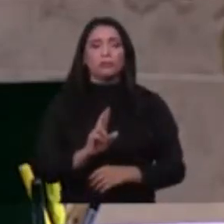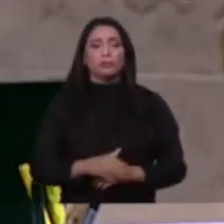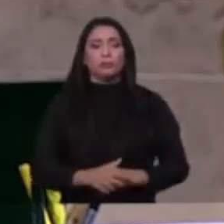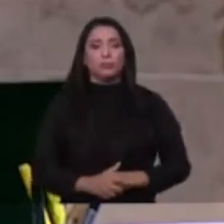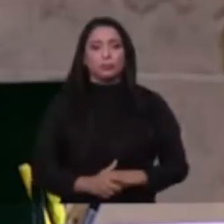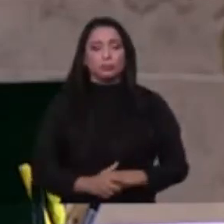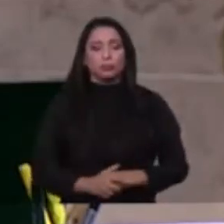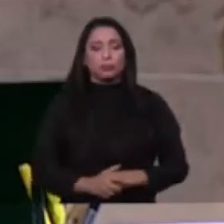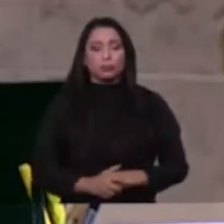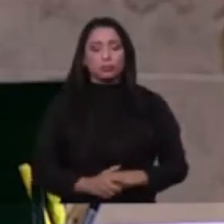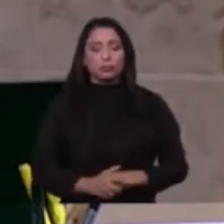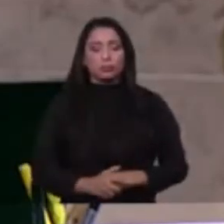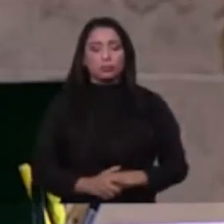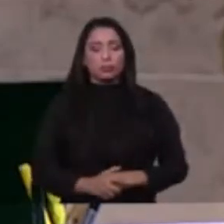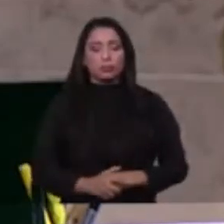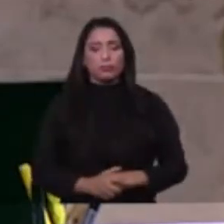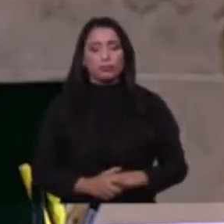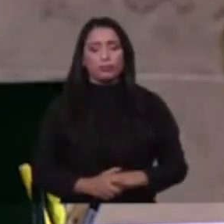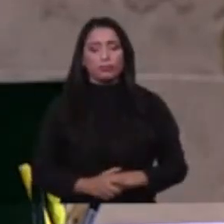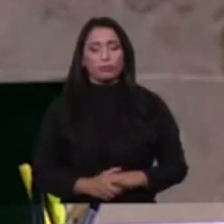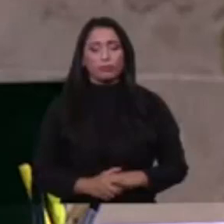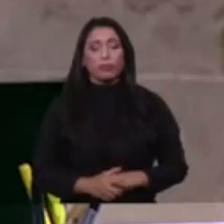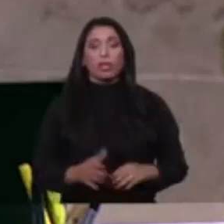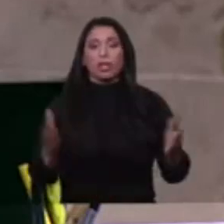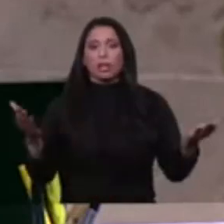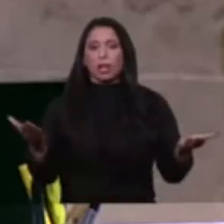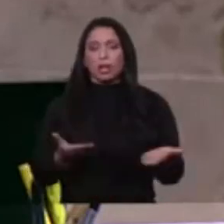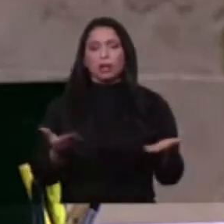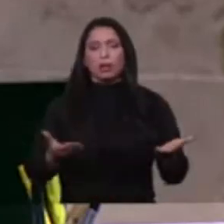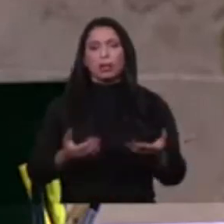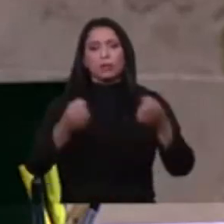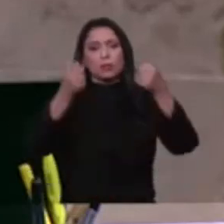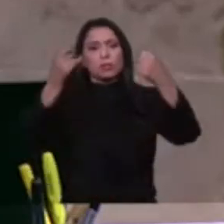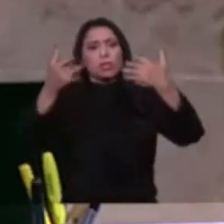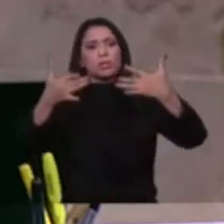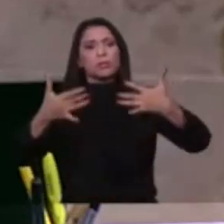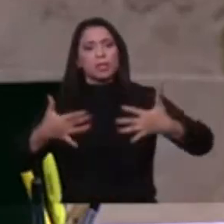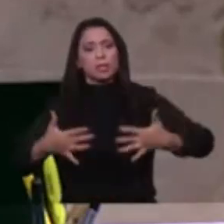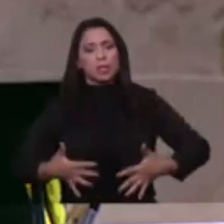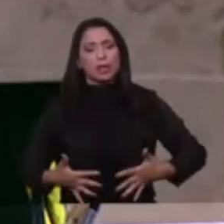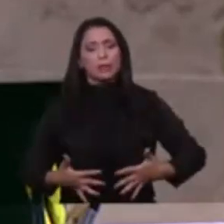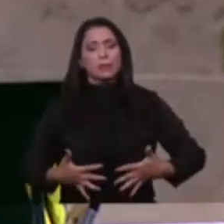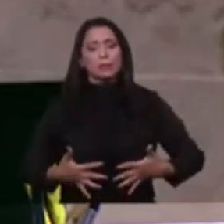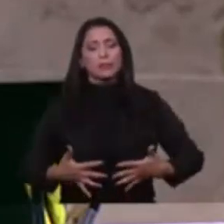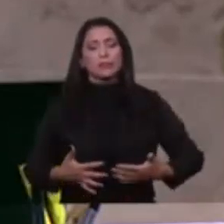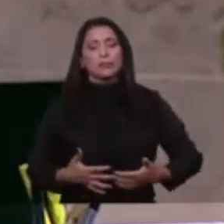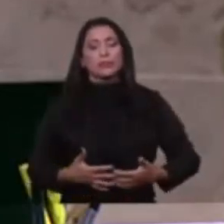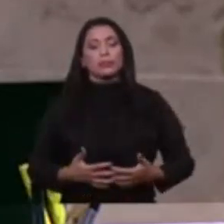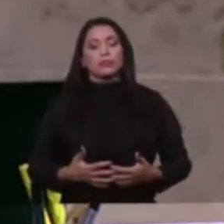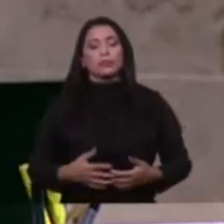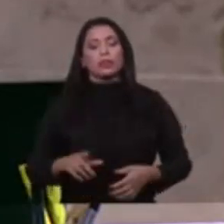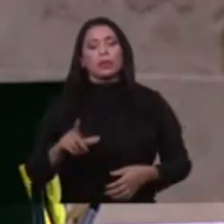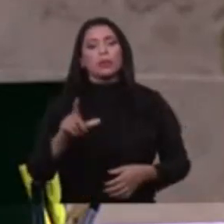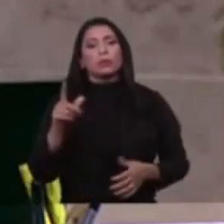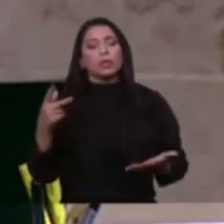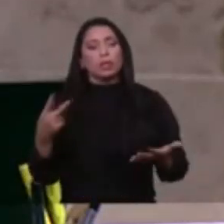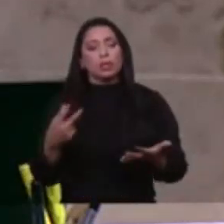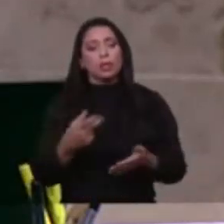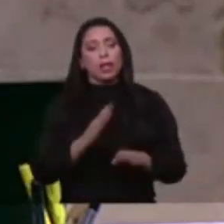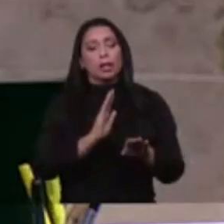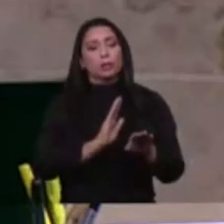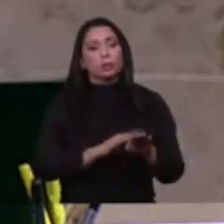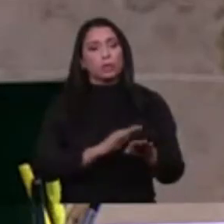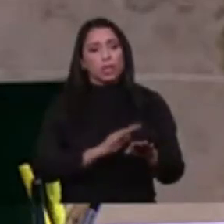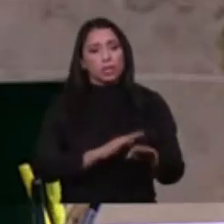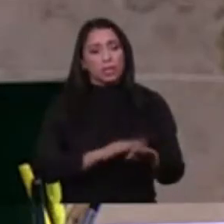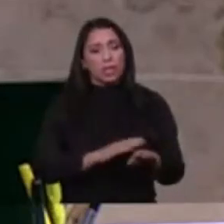Nesta manifestação, passaremos a discorrer sobre aspectos relacionados à materialidade e autoria